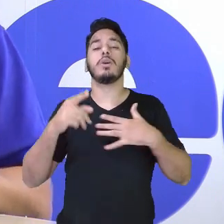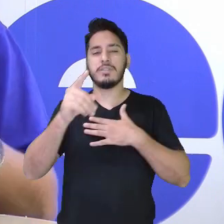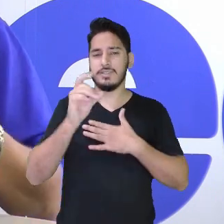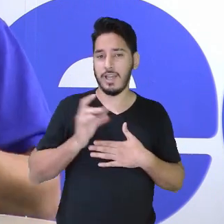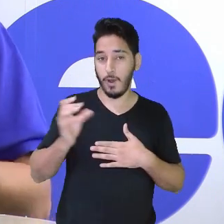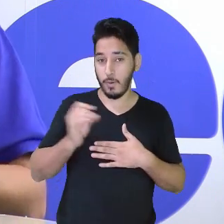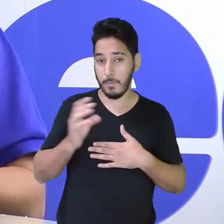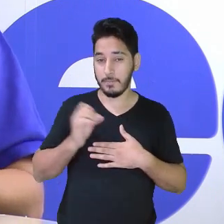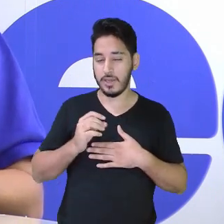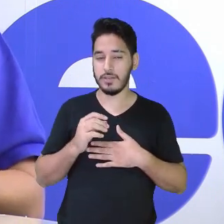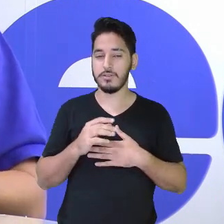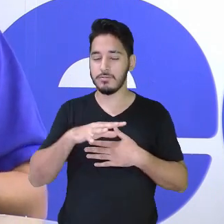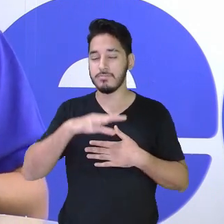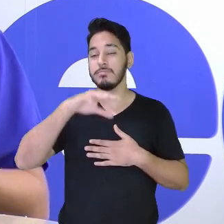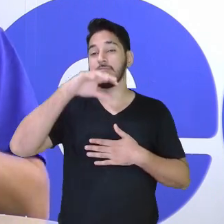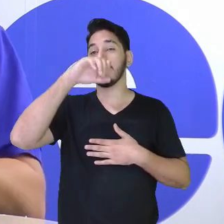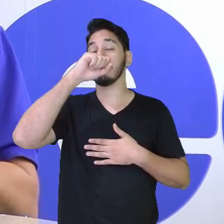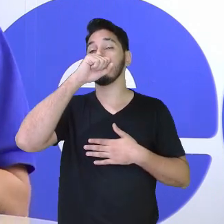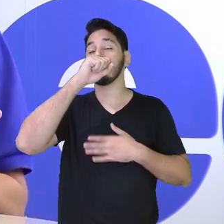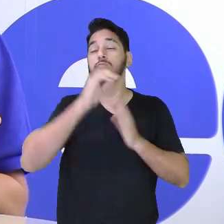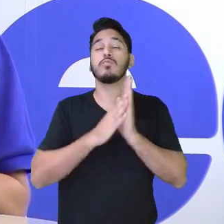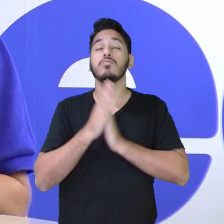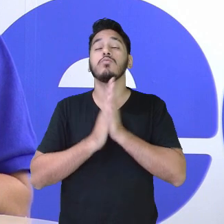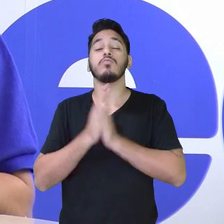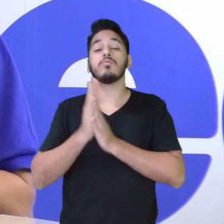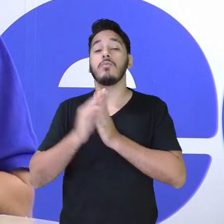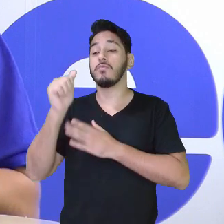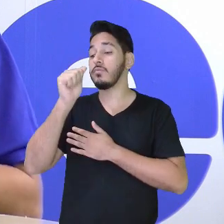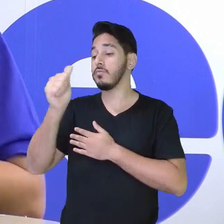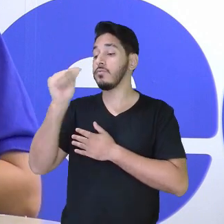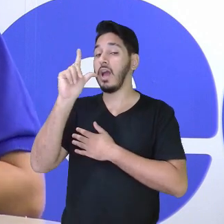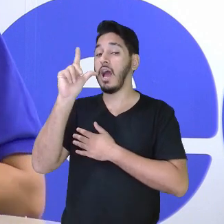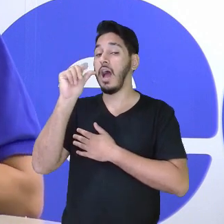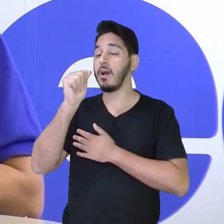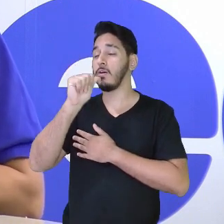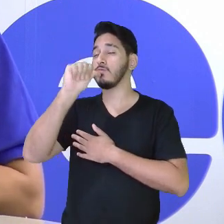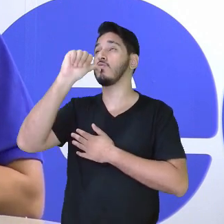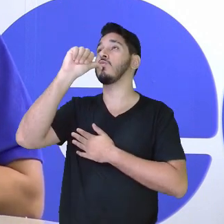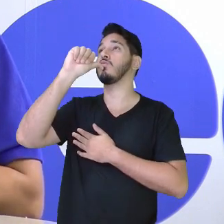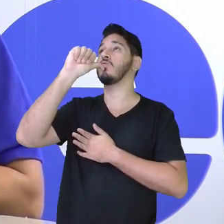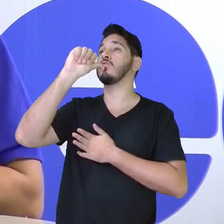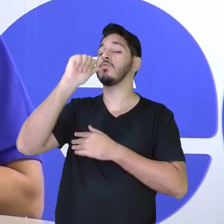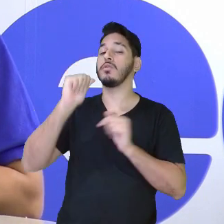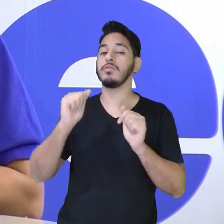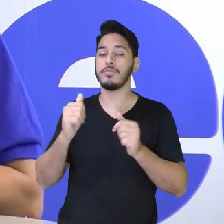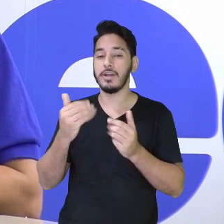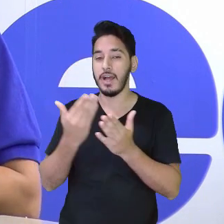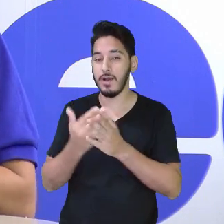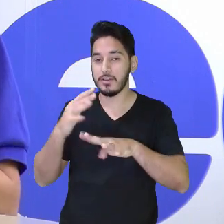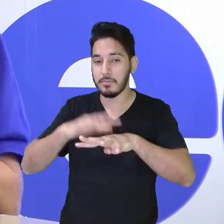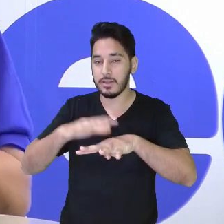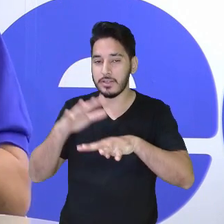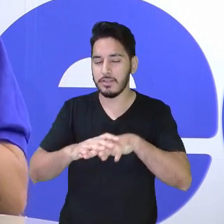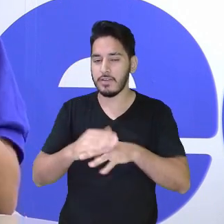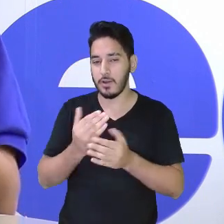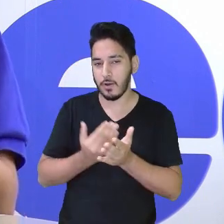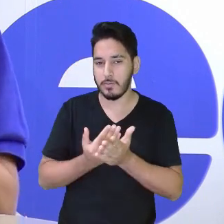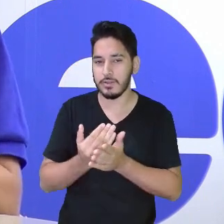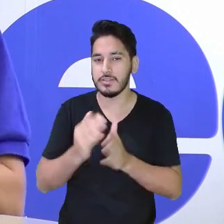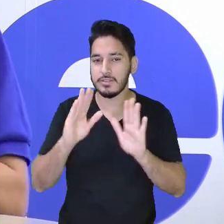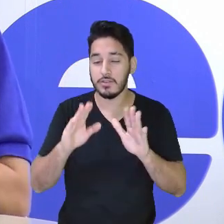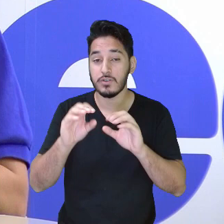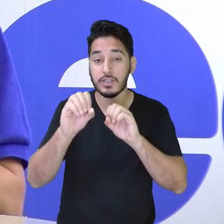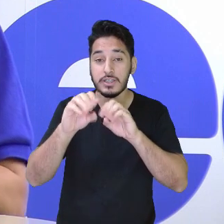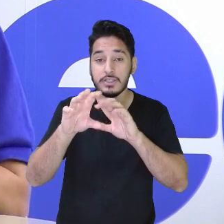com medo, respira, toma uma água, que daqui a pouco a aula de matemática vai começar. Eu vou até